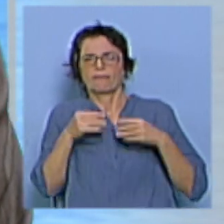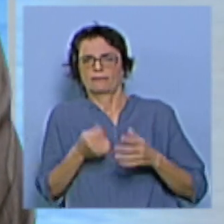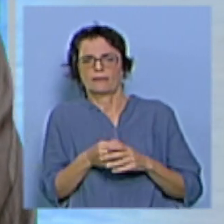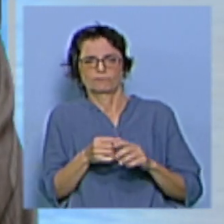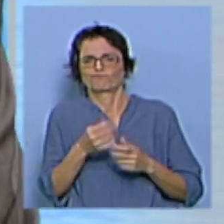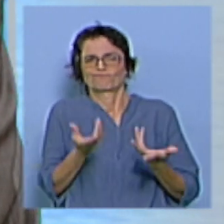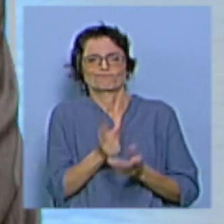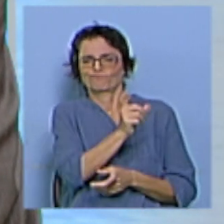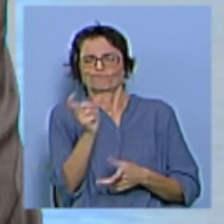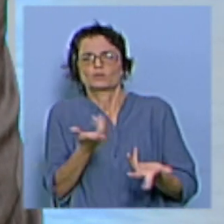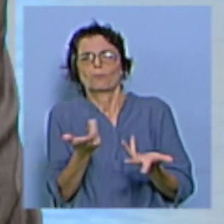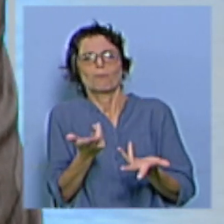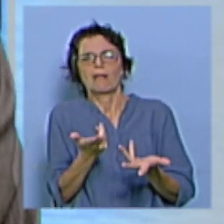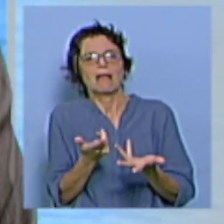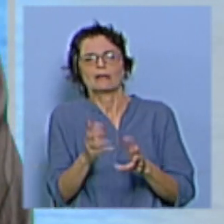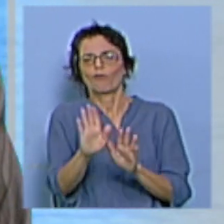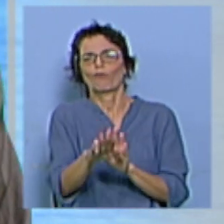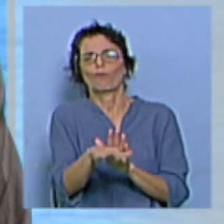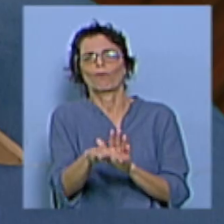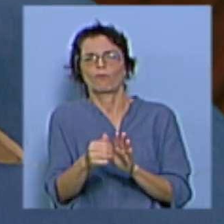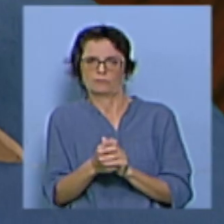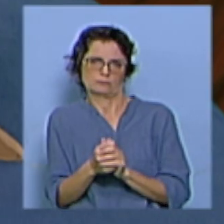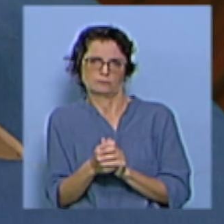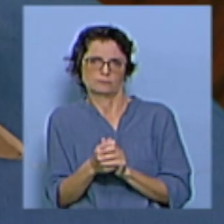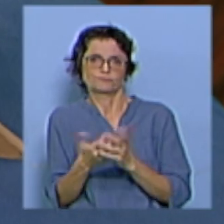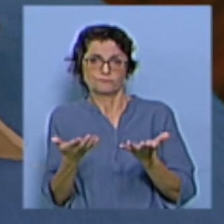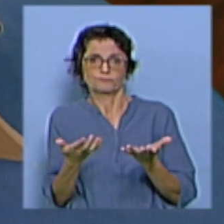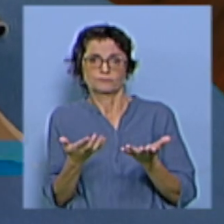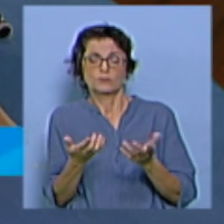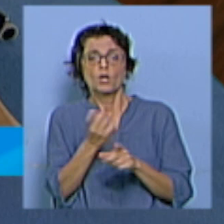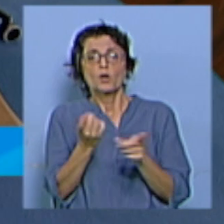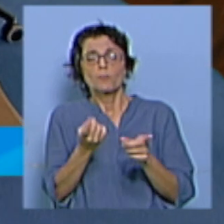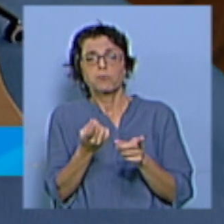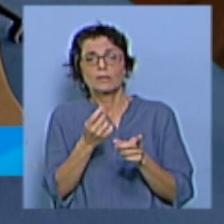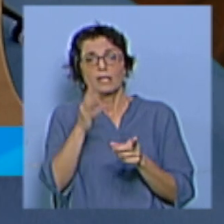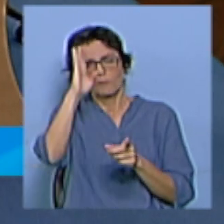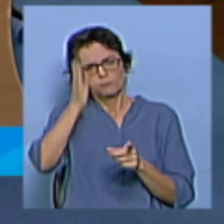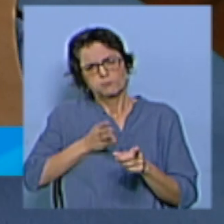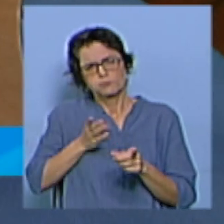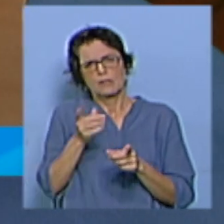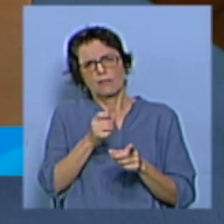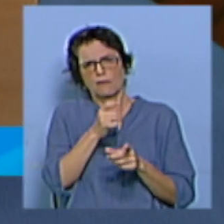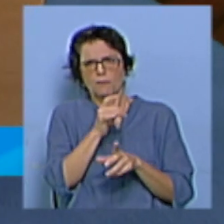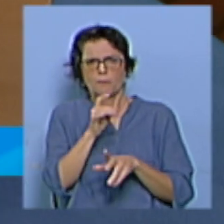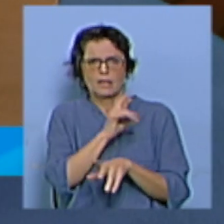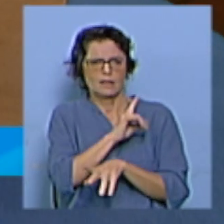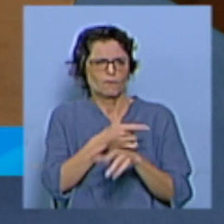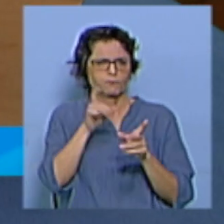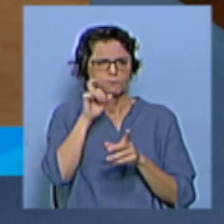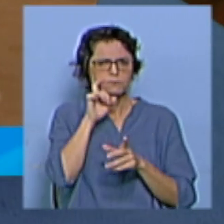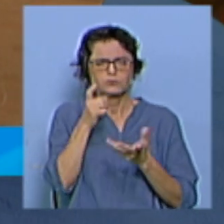aquela sã camaradagem que existe e aquela harmonia que existe entre os nossos elementos de segurança e todos os outros